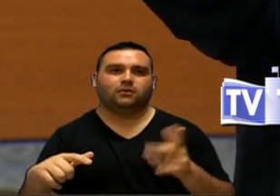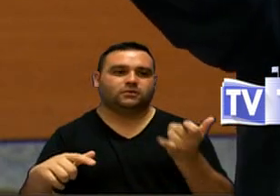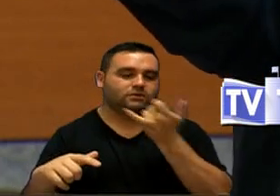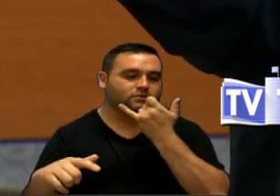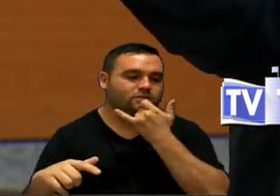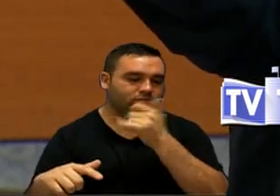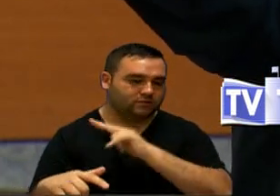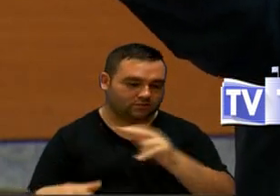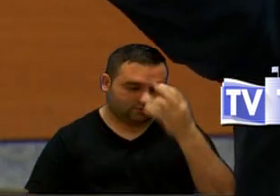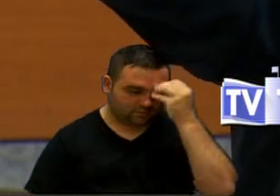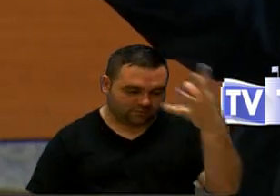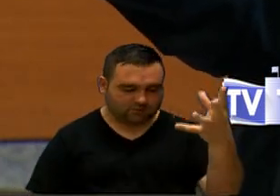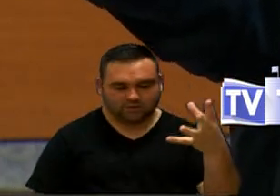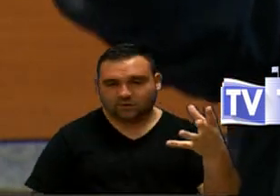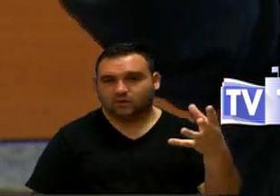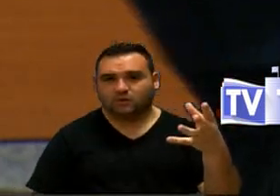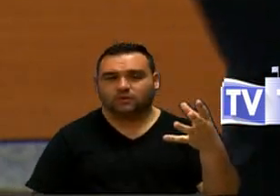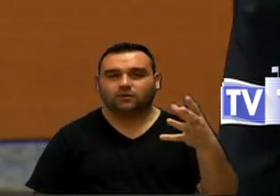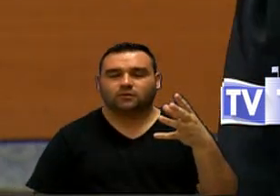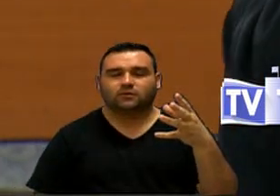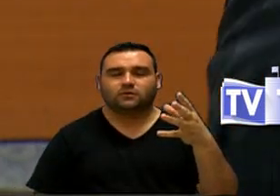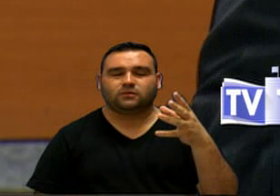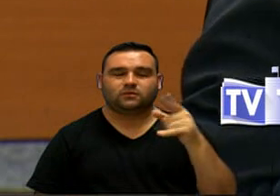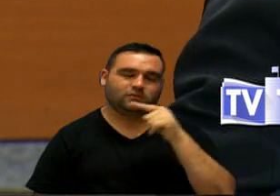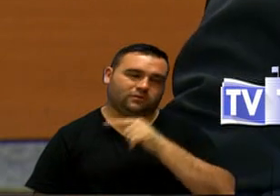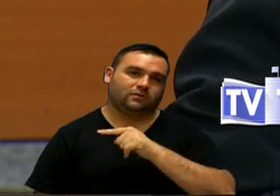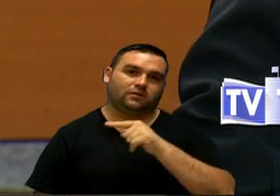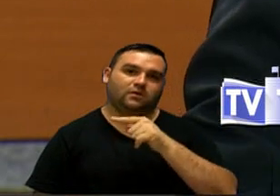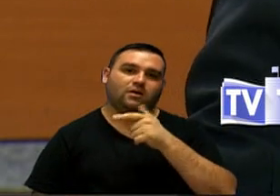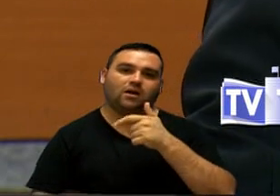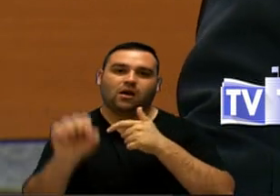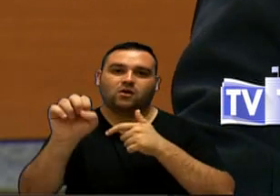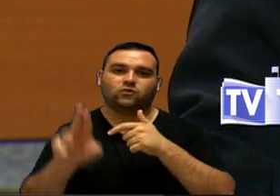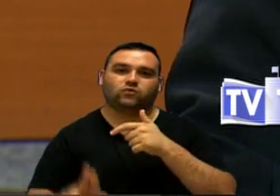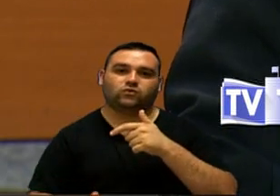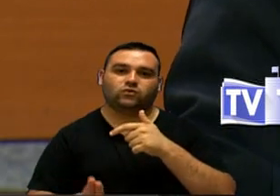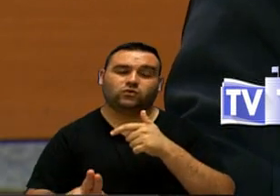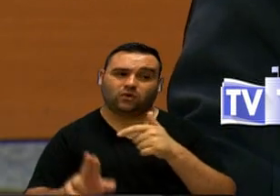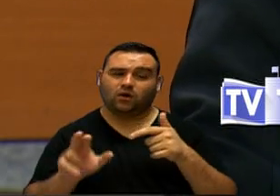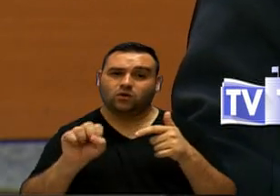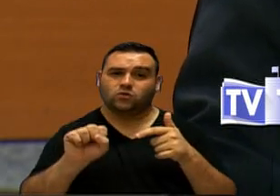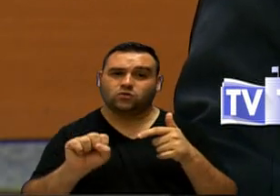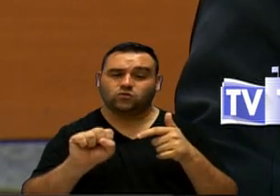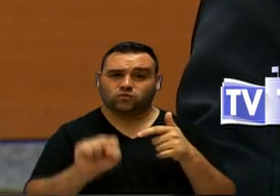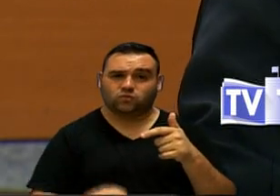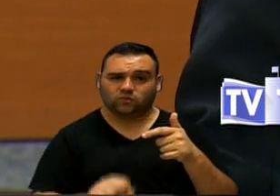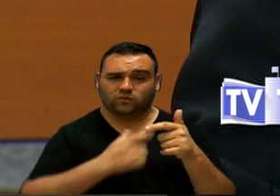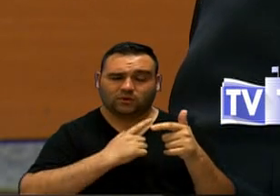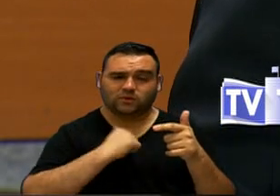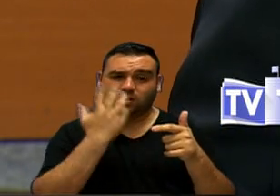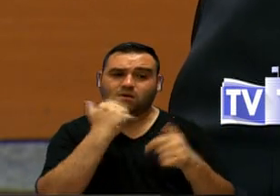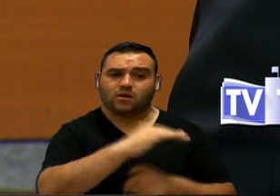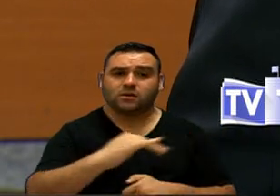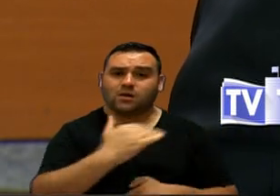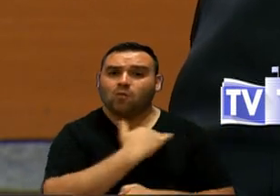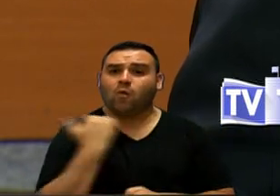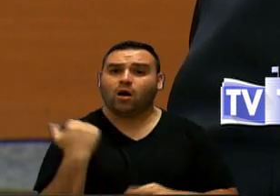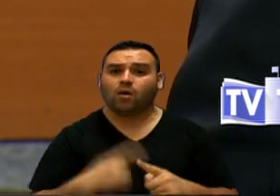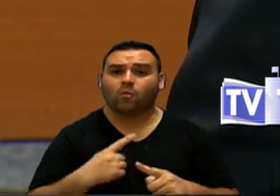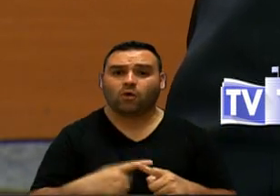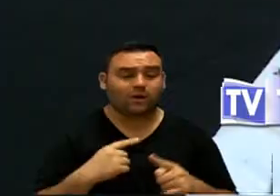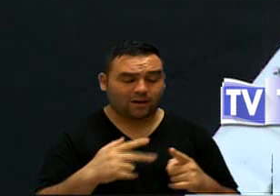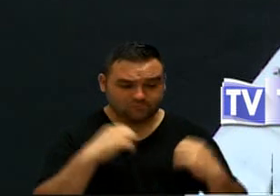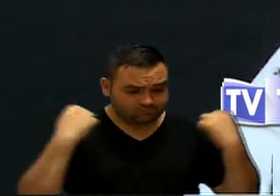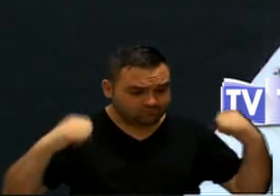desculpe o nome, eu esqueci agora. Lá na região sul. Morreu crianças porque não tinham condição de